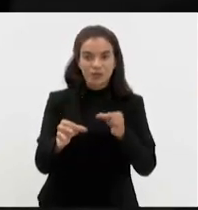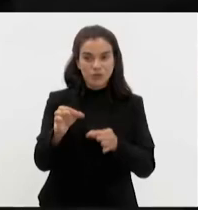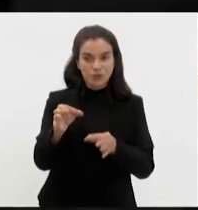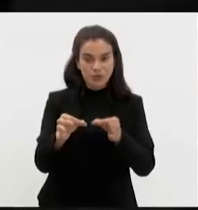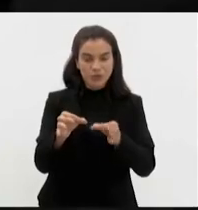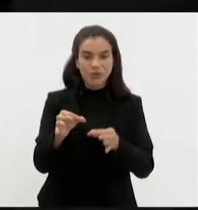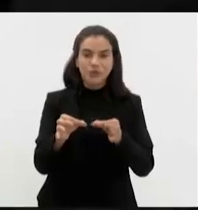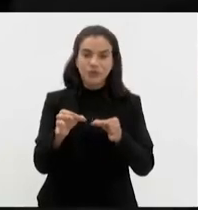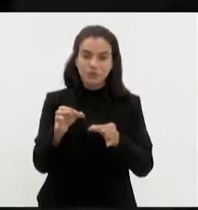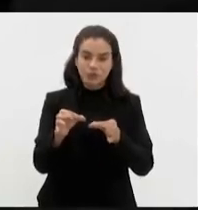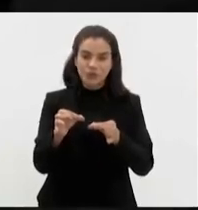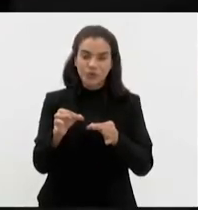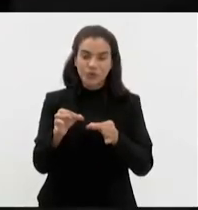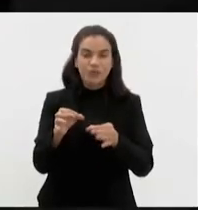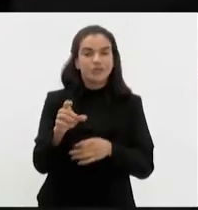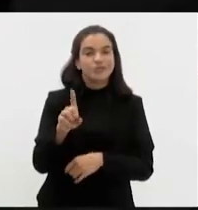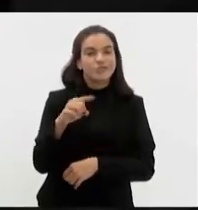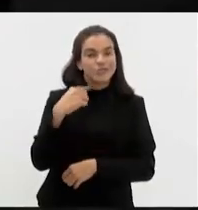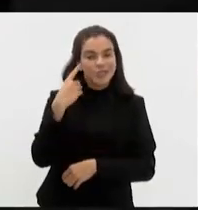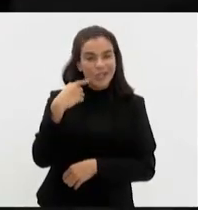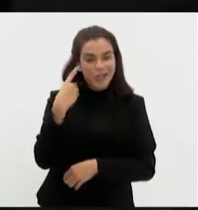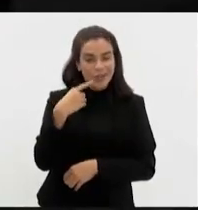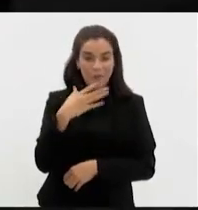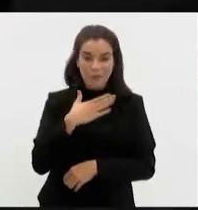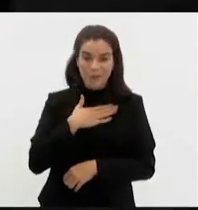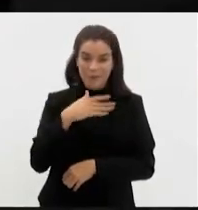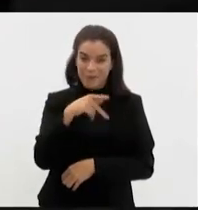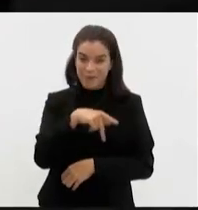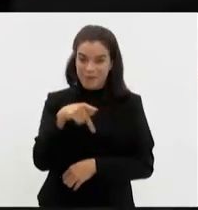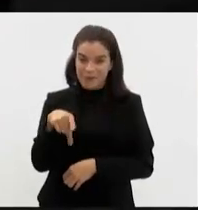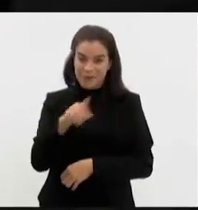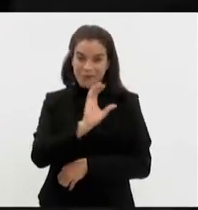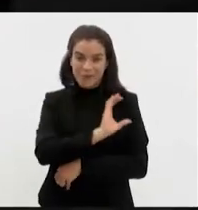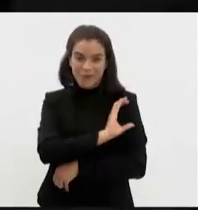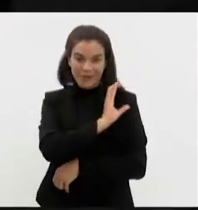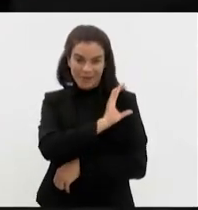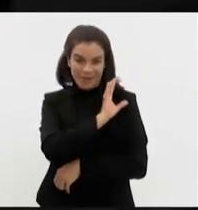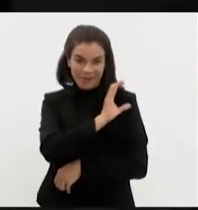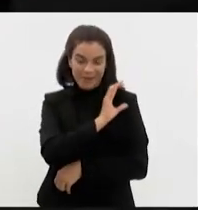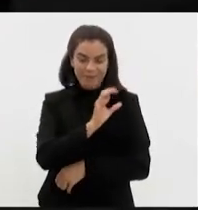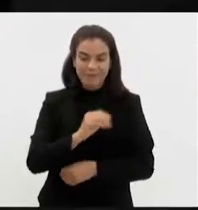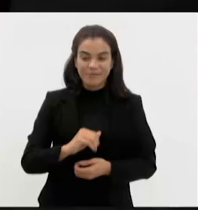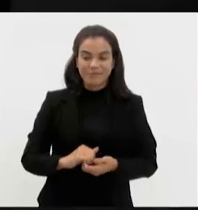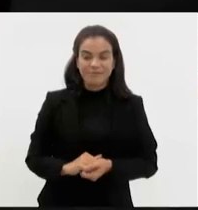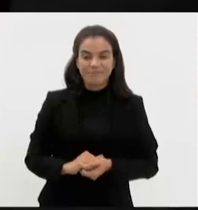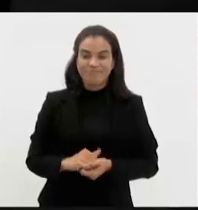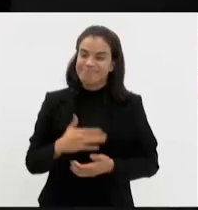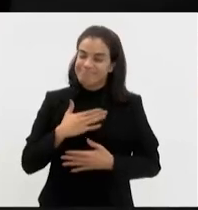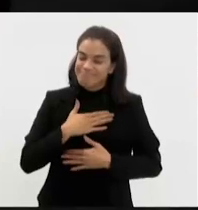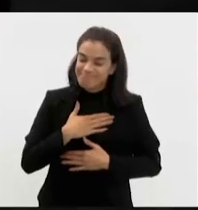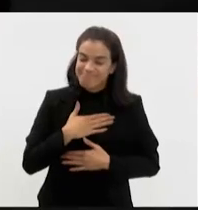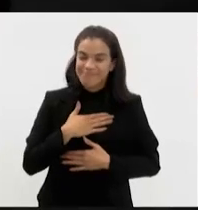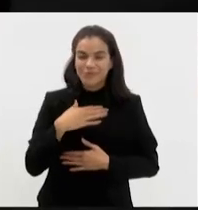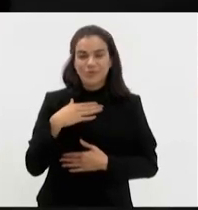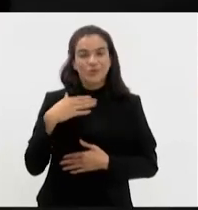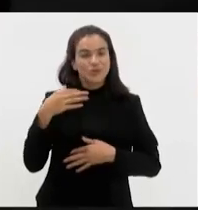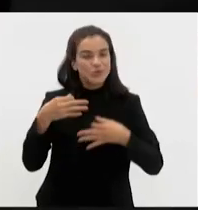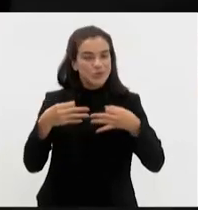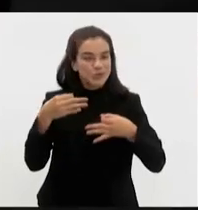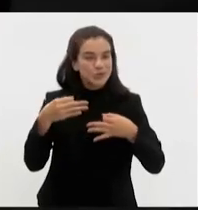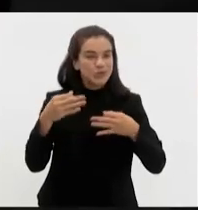eterno amigo meu professor da faculdade de direito em Campos querido conterrâneo Juiz de